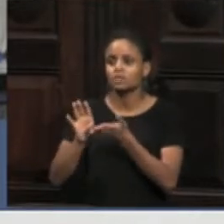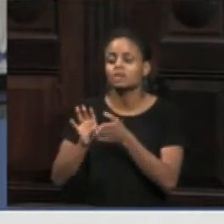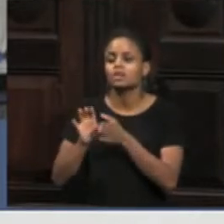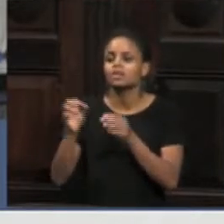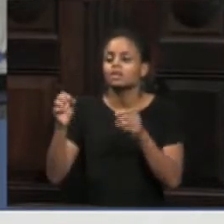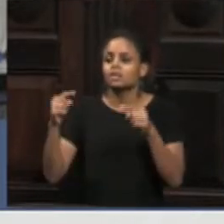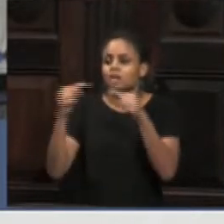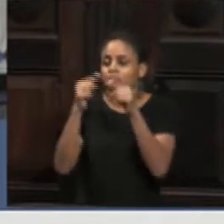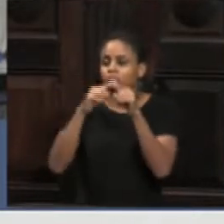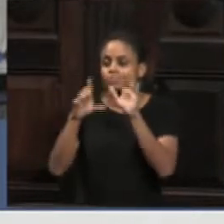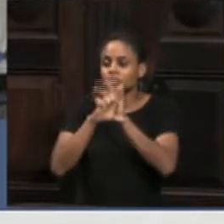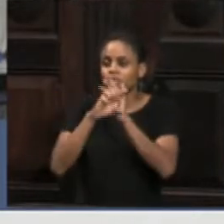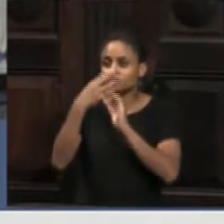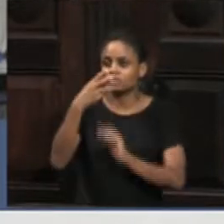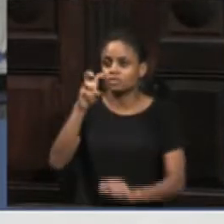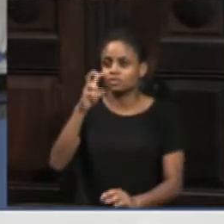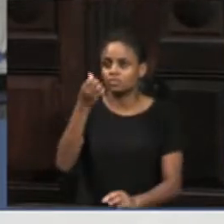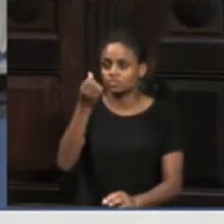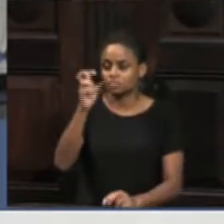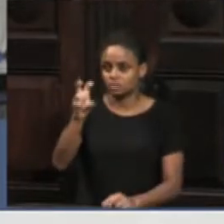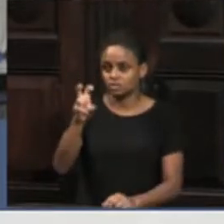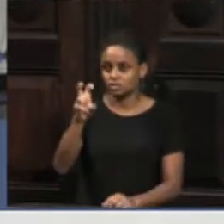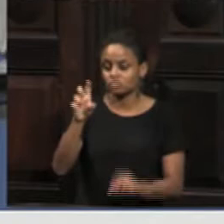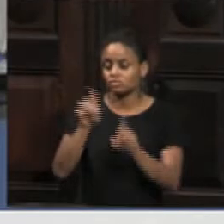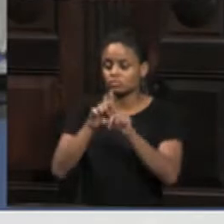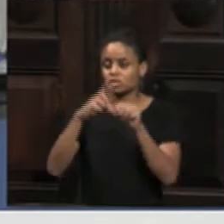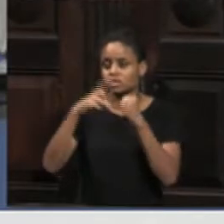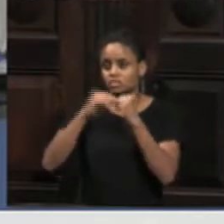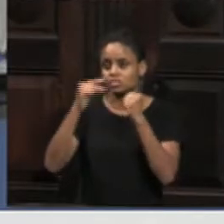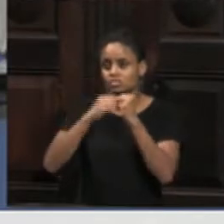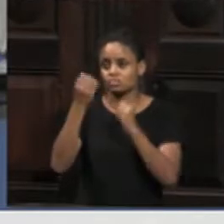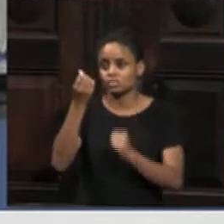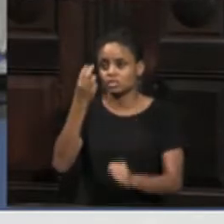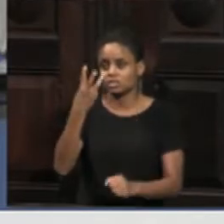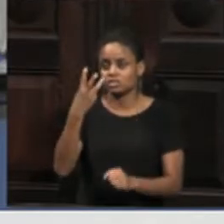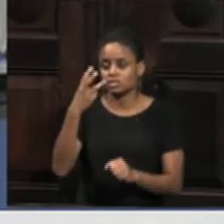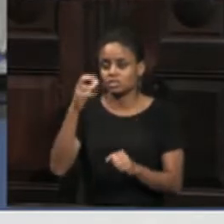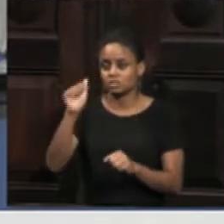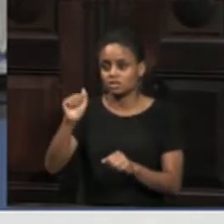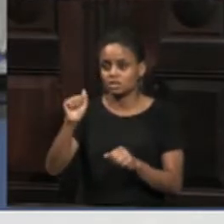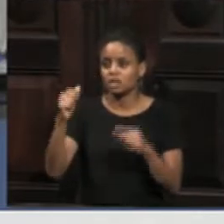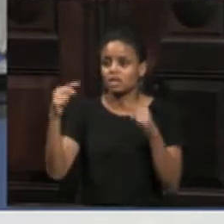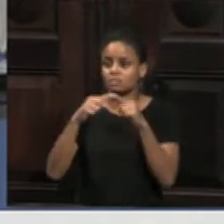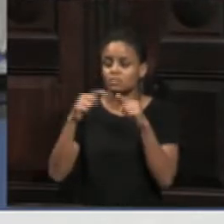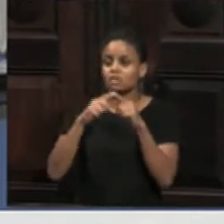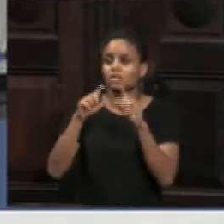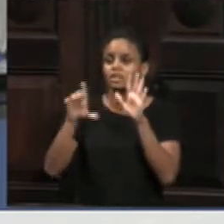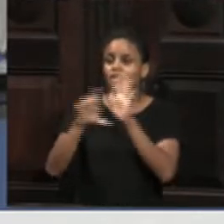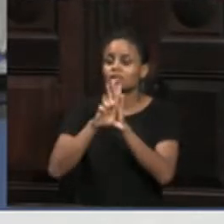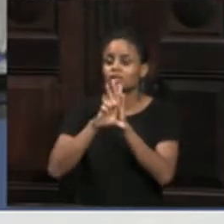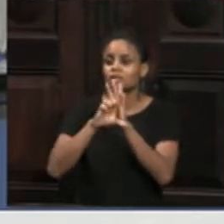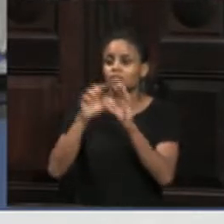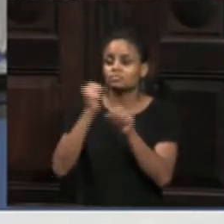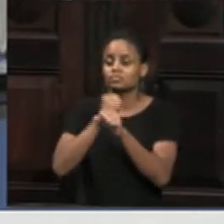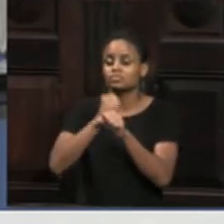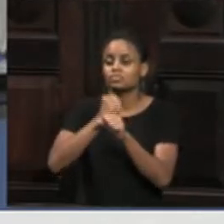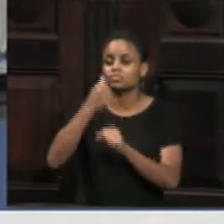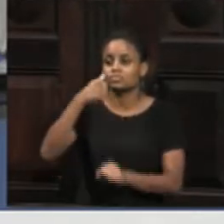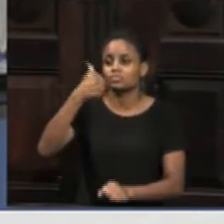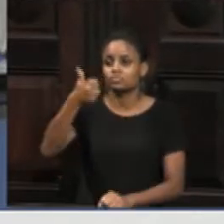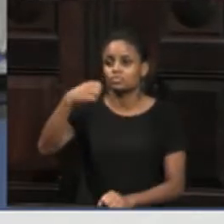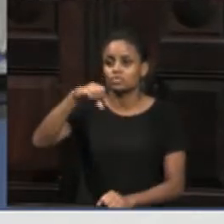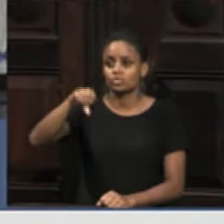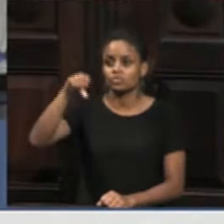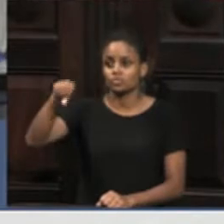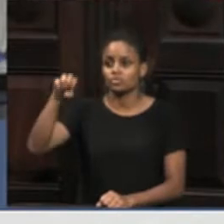65, bem como a inclusão do artigo 63A da Lei Complementar 63, de 1º de agosto de 90. Parecer da Comissão de Indicação